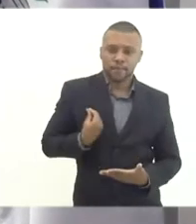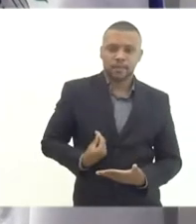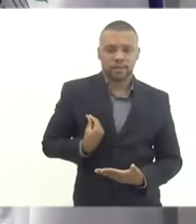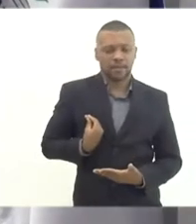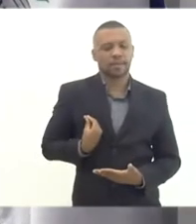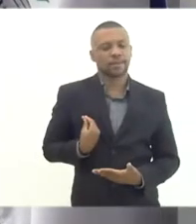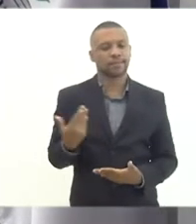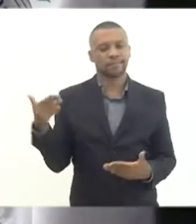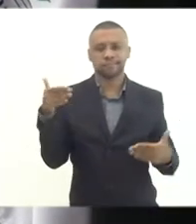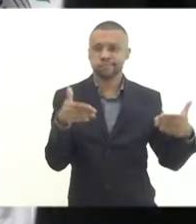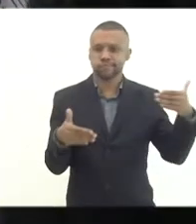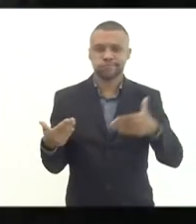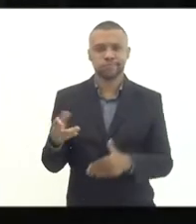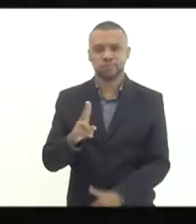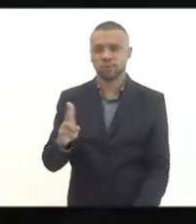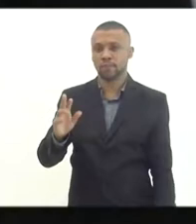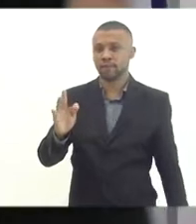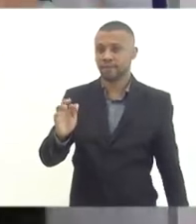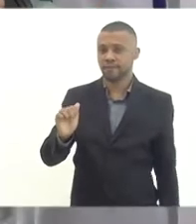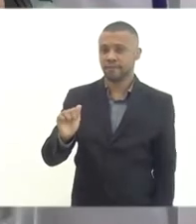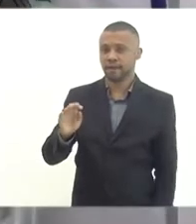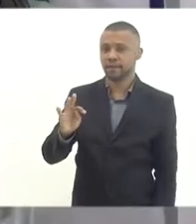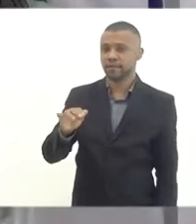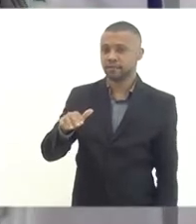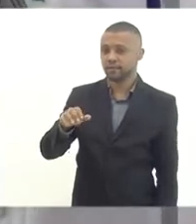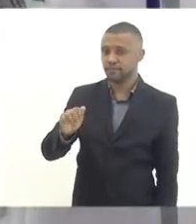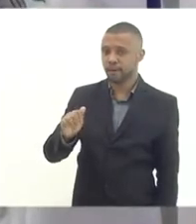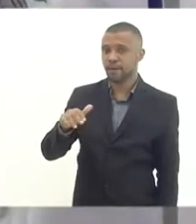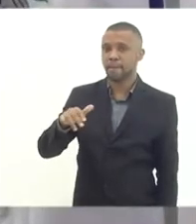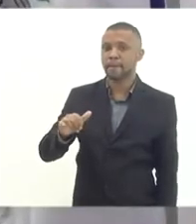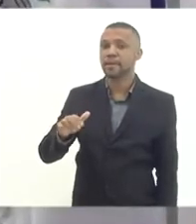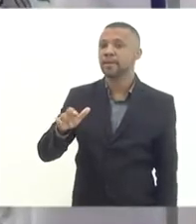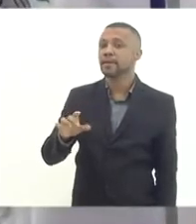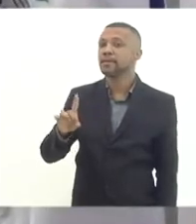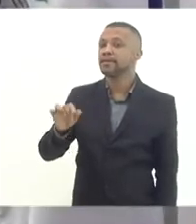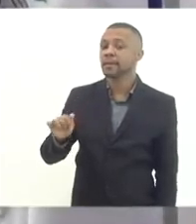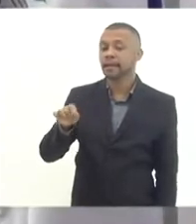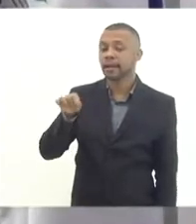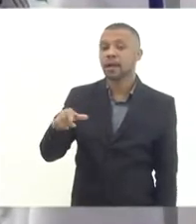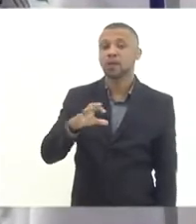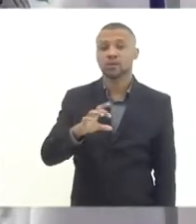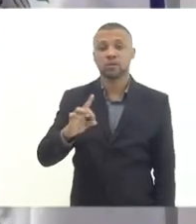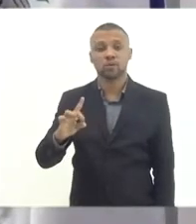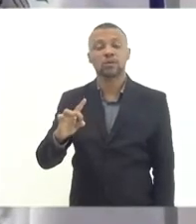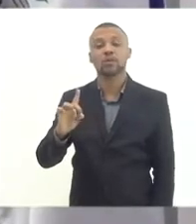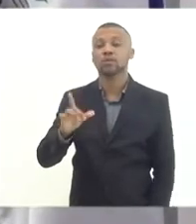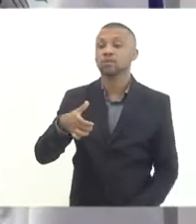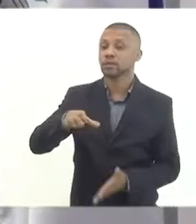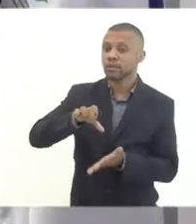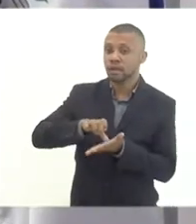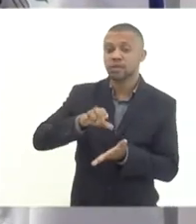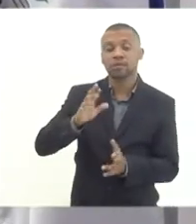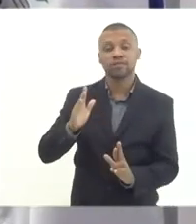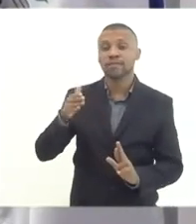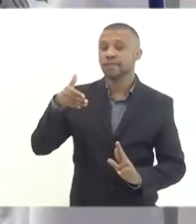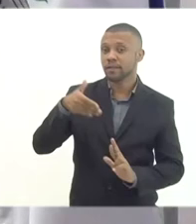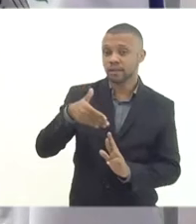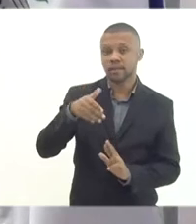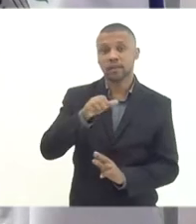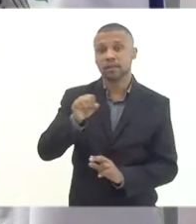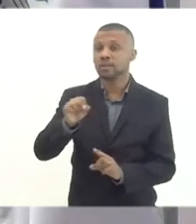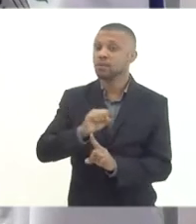da senhora Fátima Miranda ela é a coordenadora do centro de referência de assistência social do município de